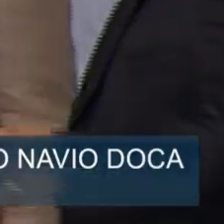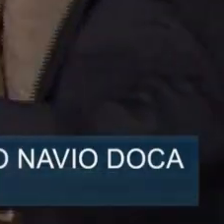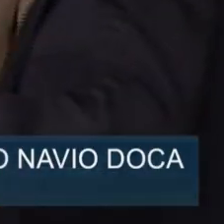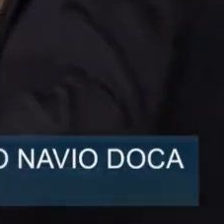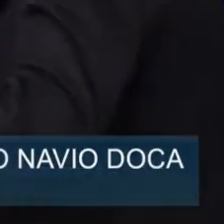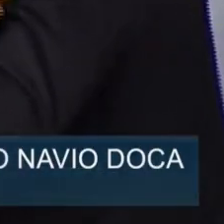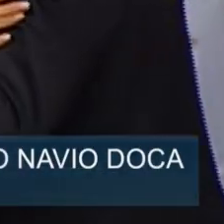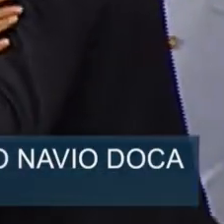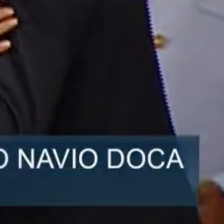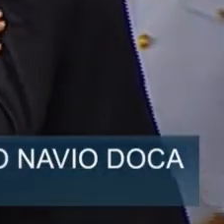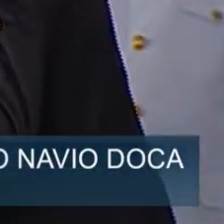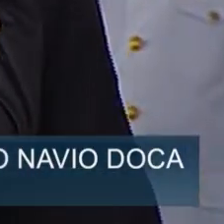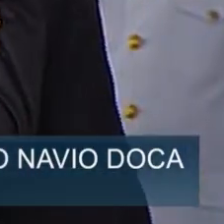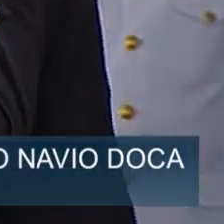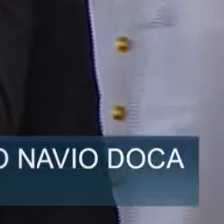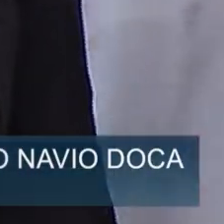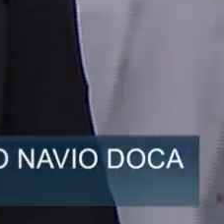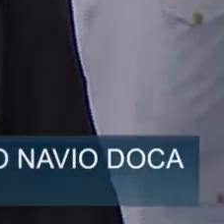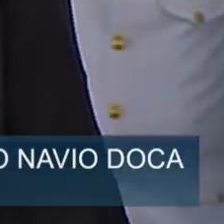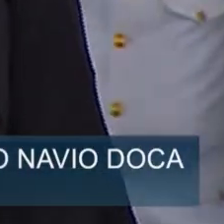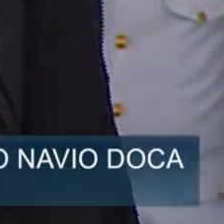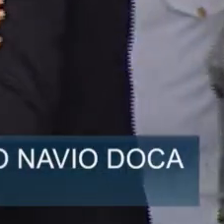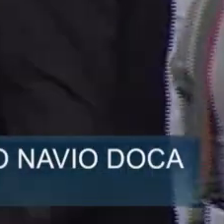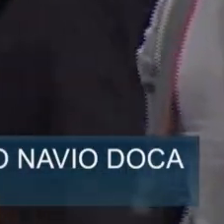Está encerrada esta cerimônia.